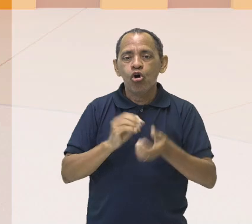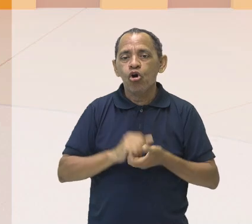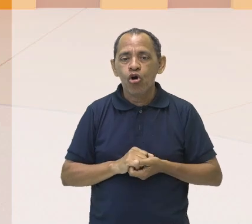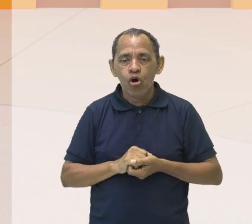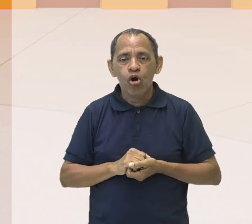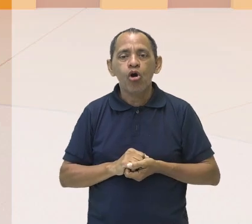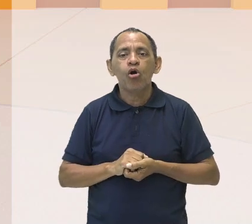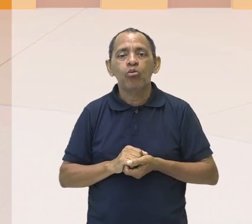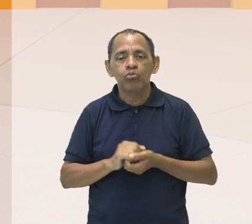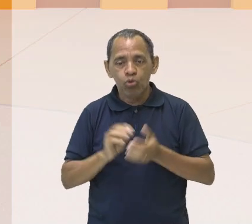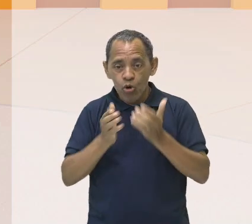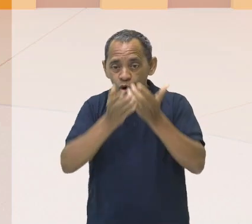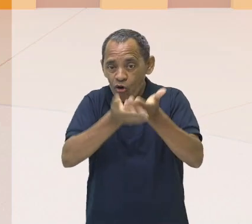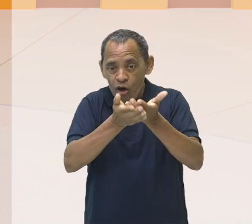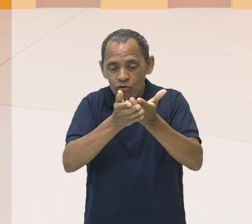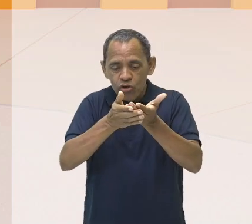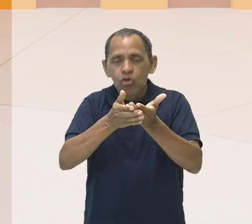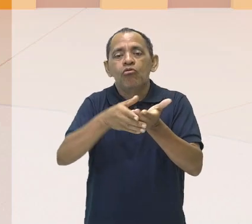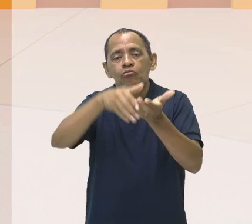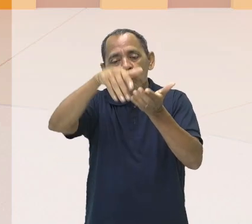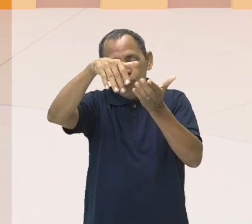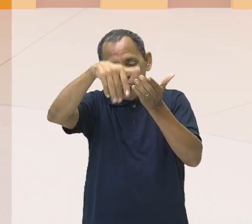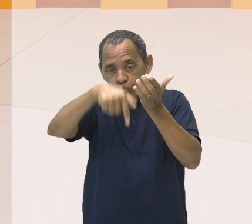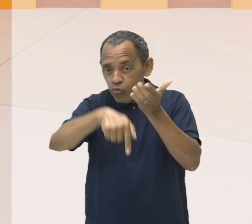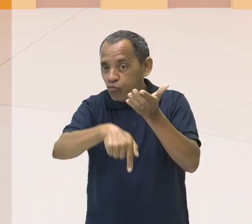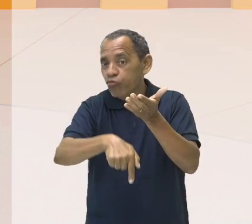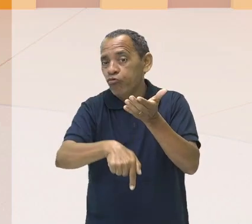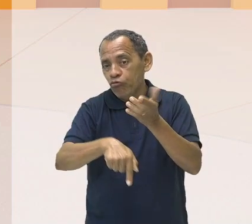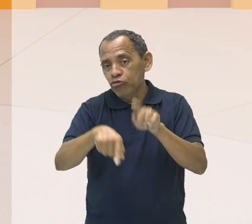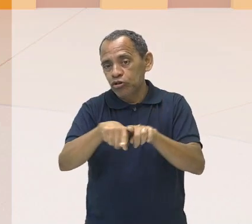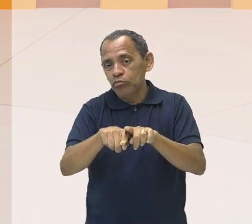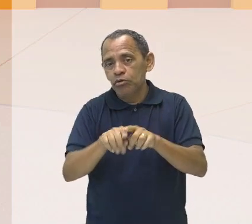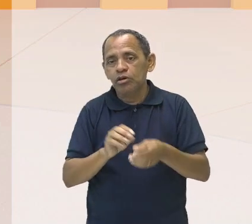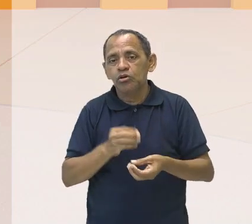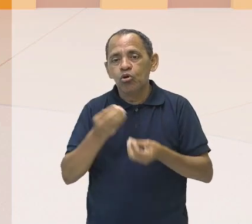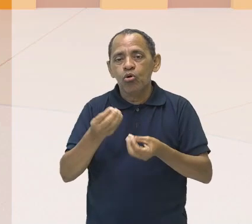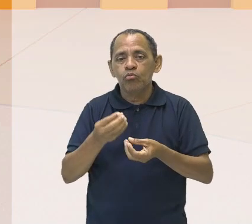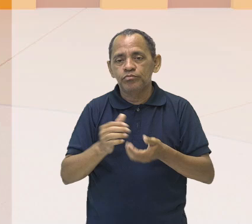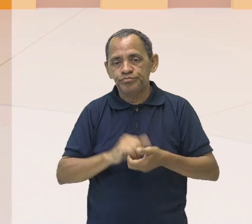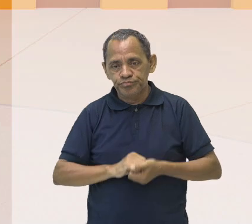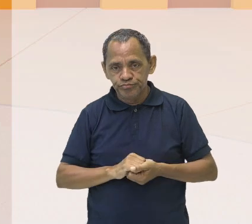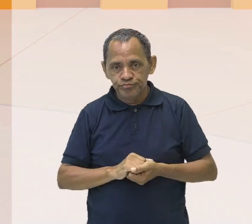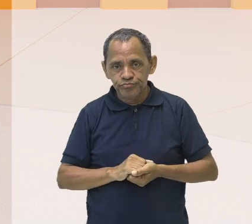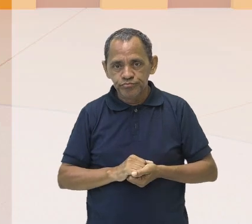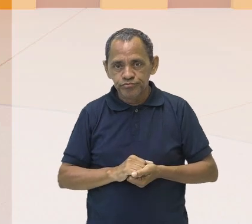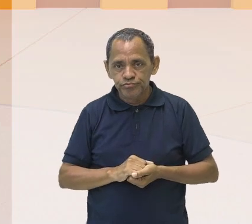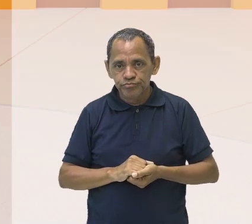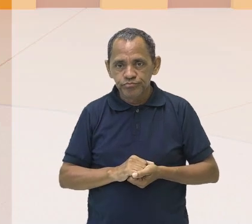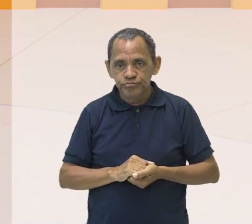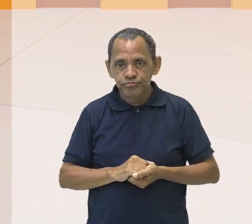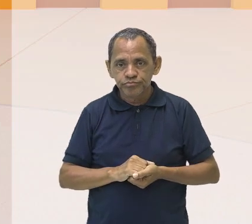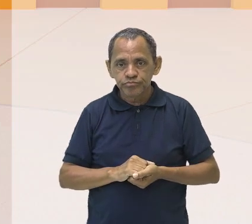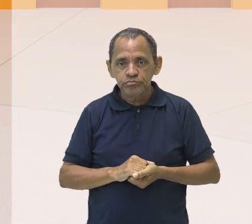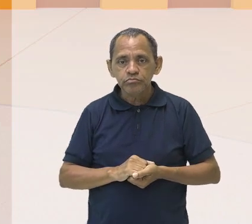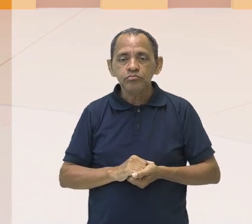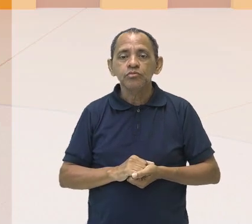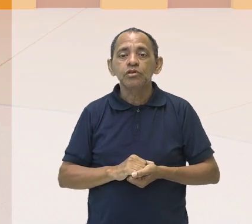né, naufragados no meio do oceano, certo? Continuando nossa linha do tempo, a nossa próxima lei é a lei